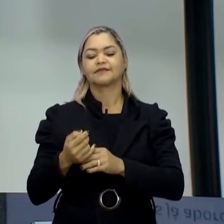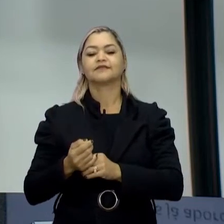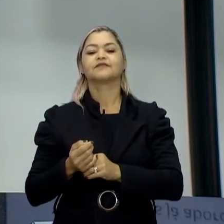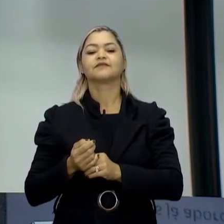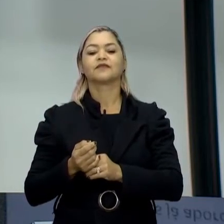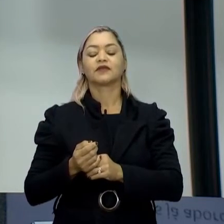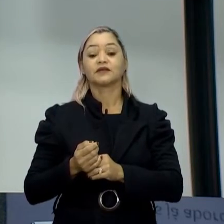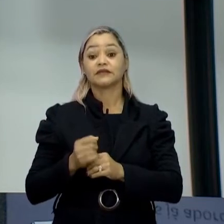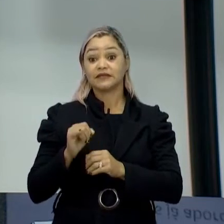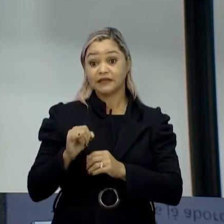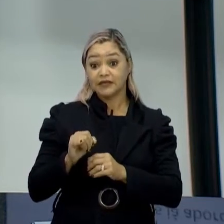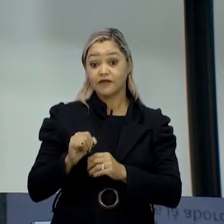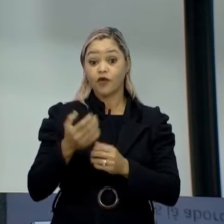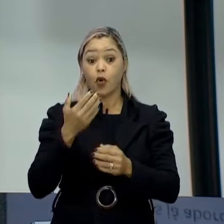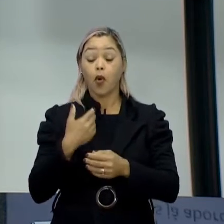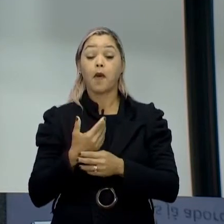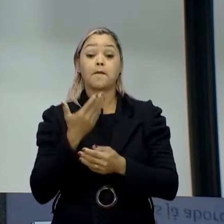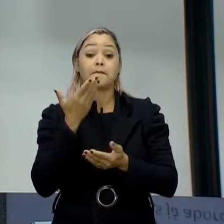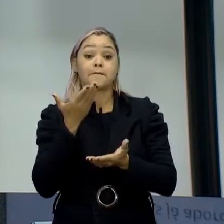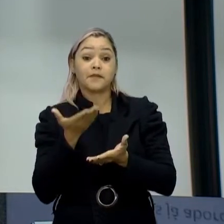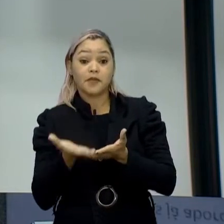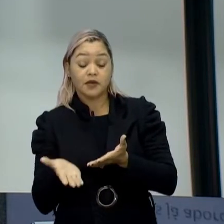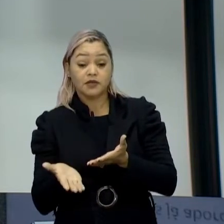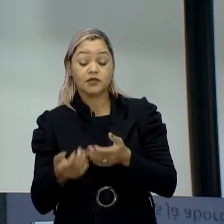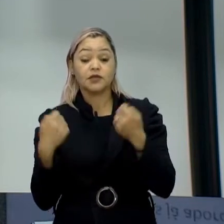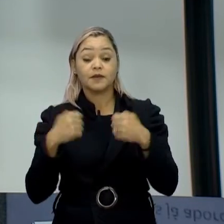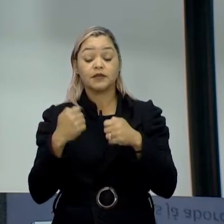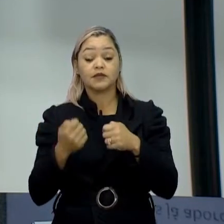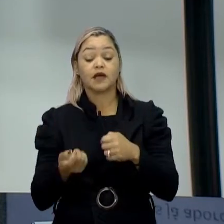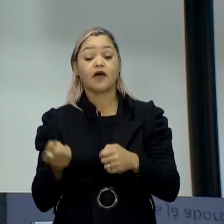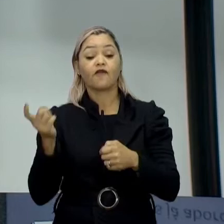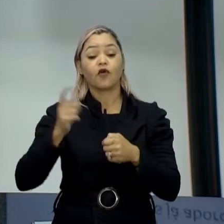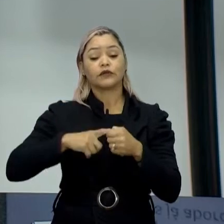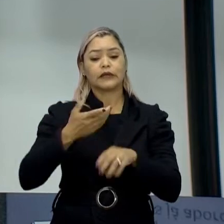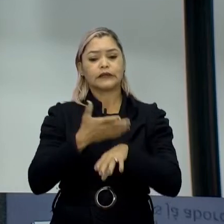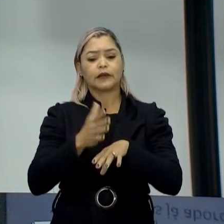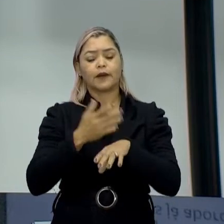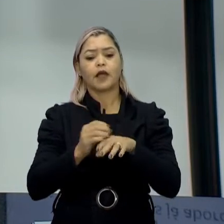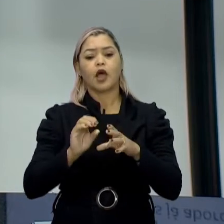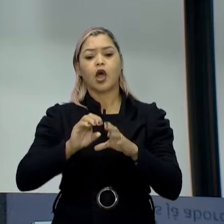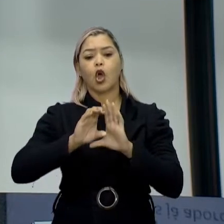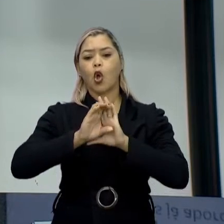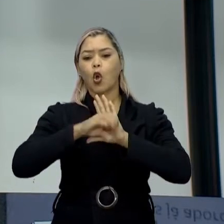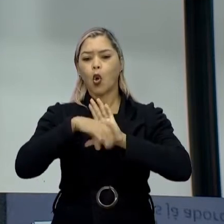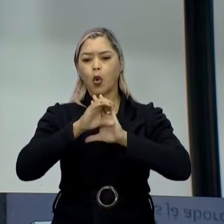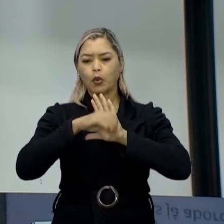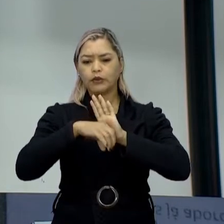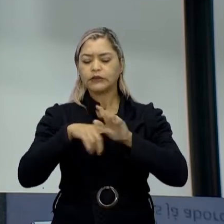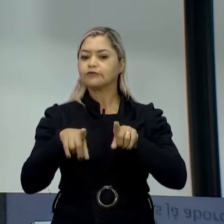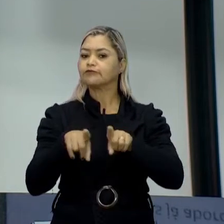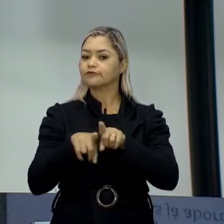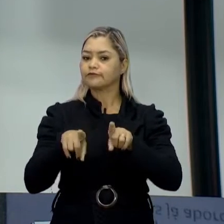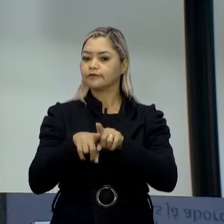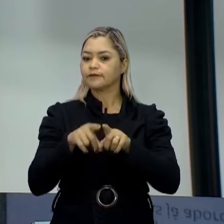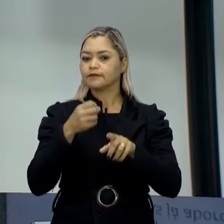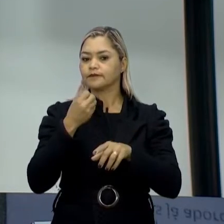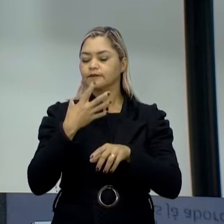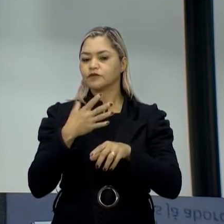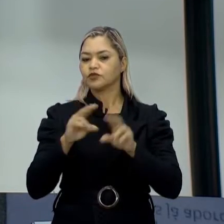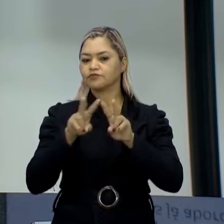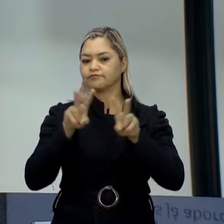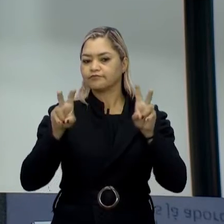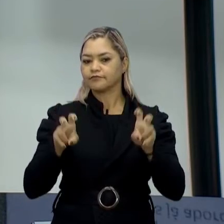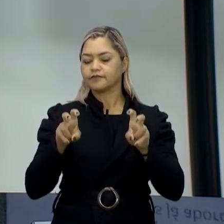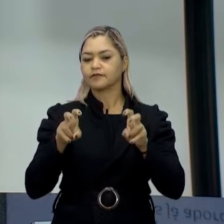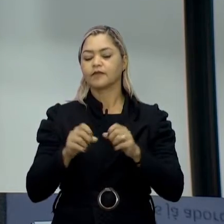aí se algo ficou perdido, se precisarem trabalhar conceitos também sobre essa